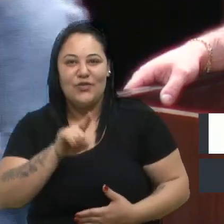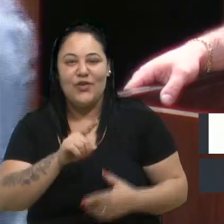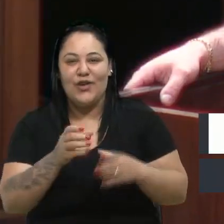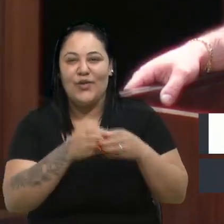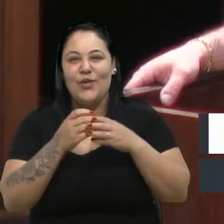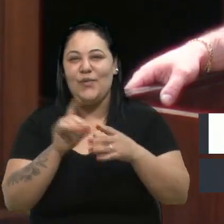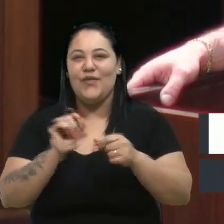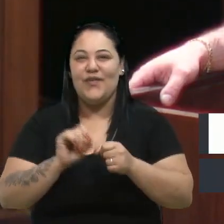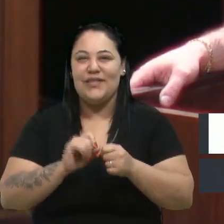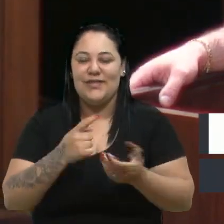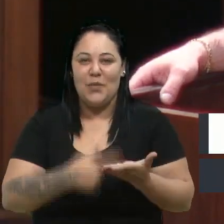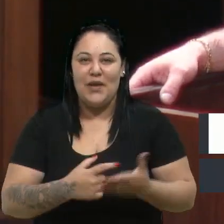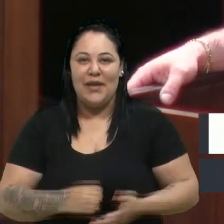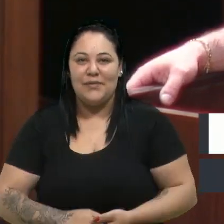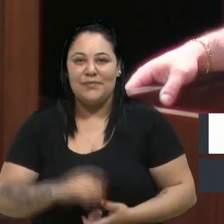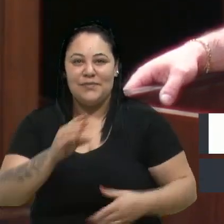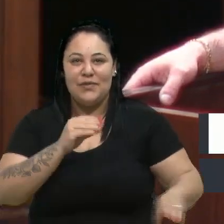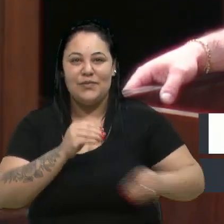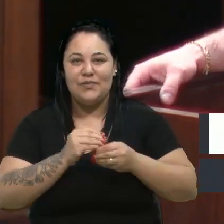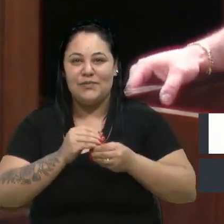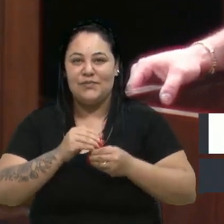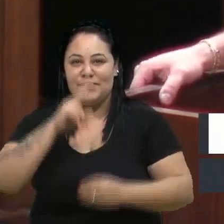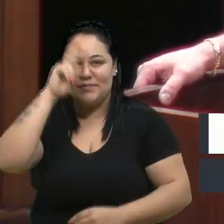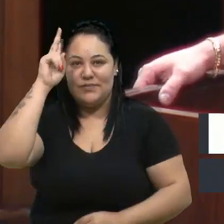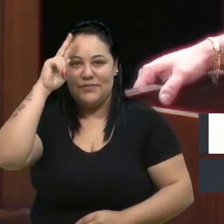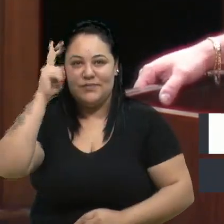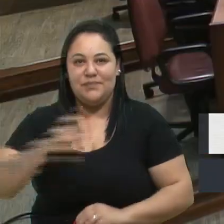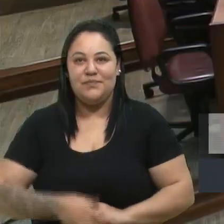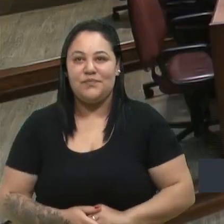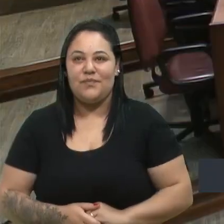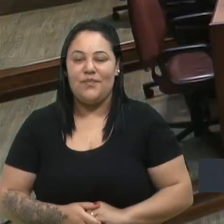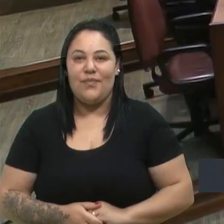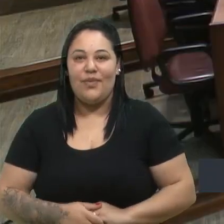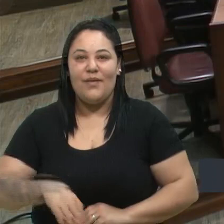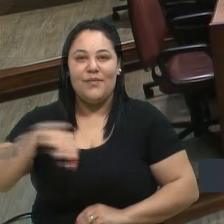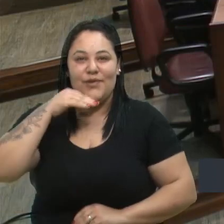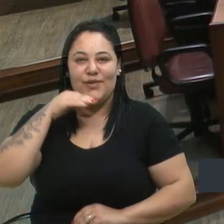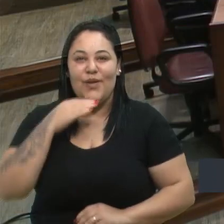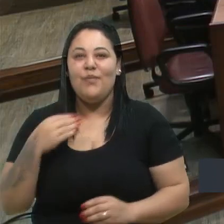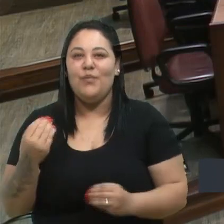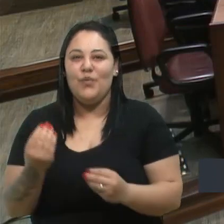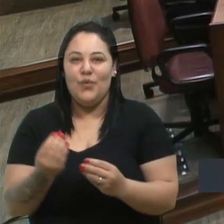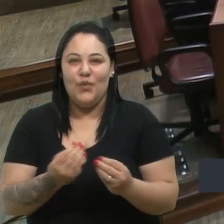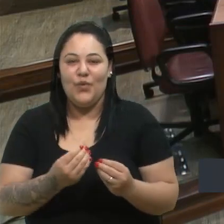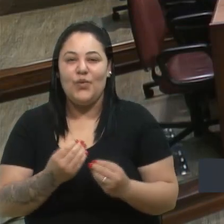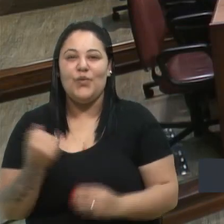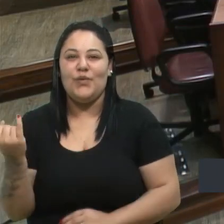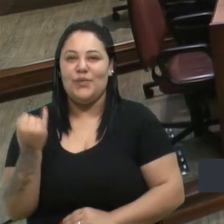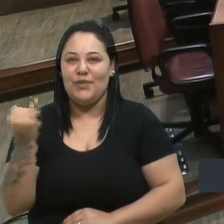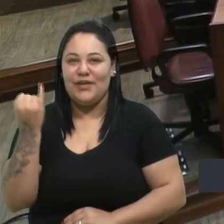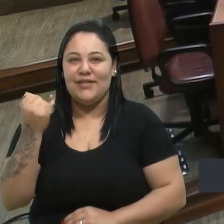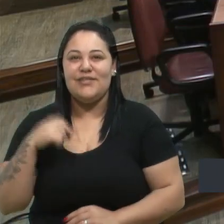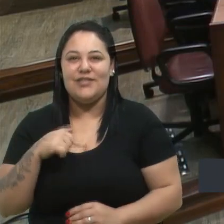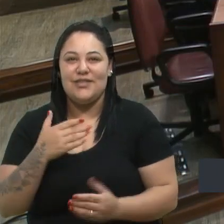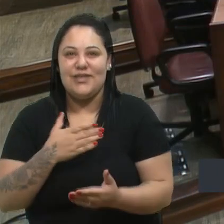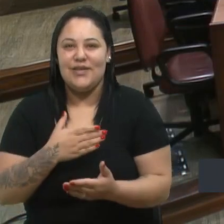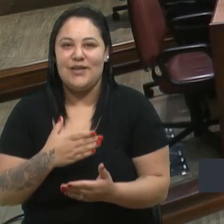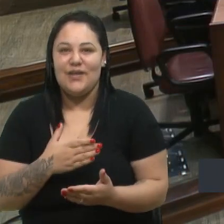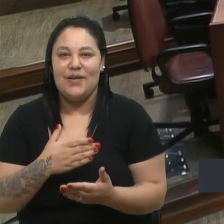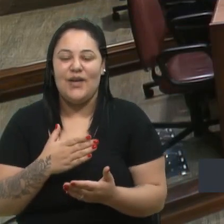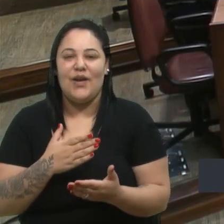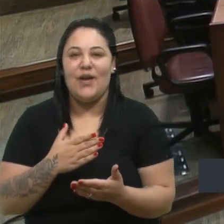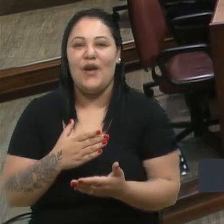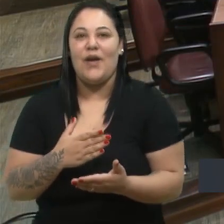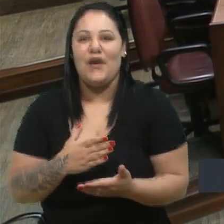essa agenda. Sua parte, vereador Belocino. Vereador Bortola, muito importante esse recomeço. E eu ouvindo